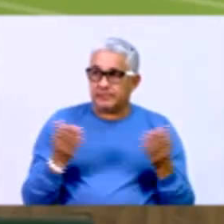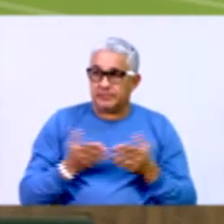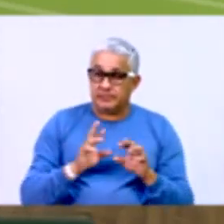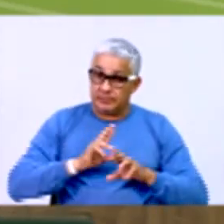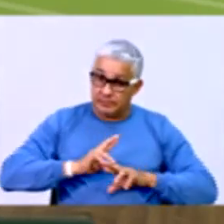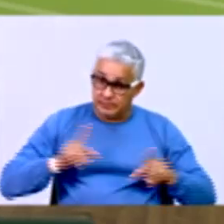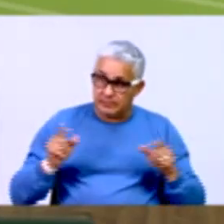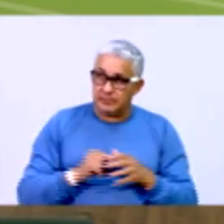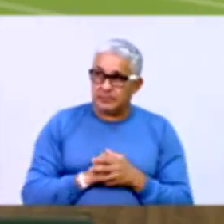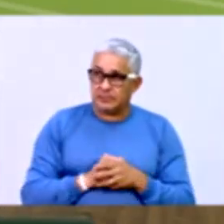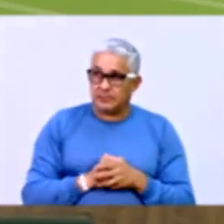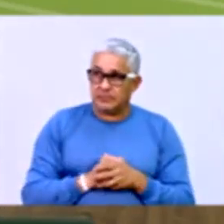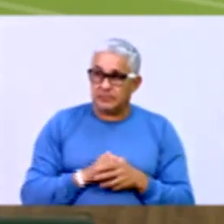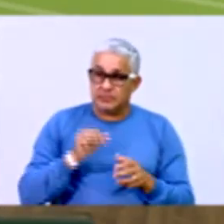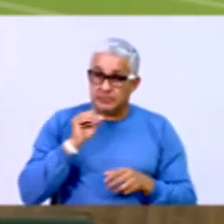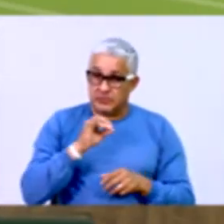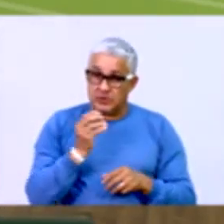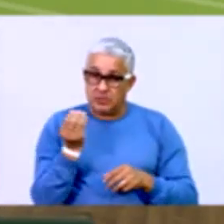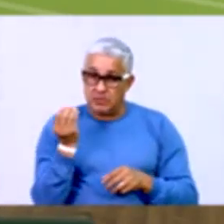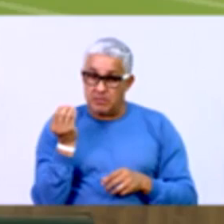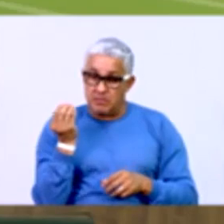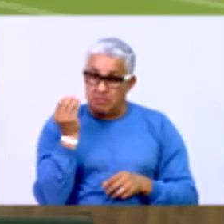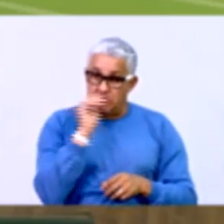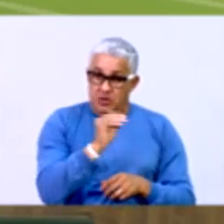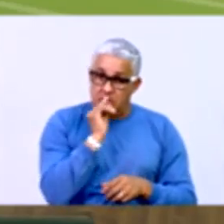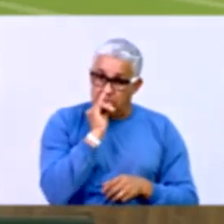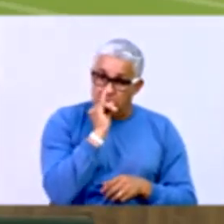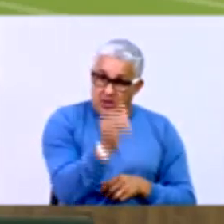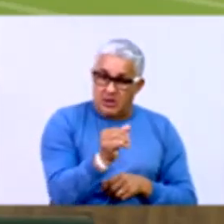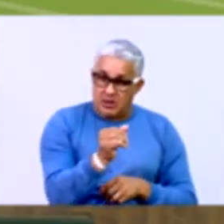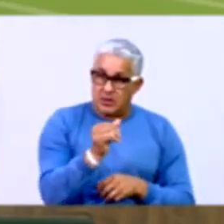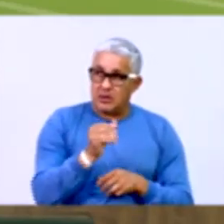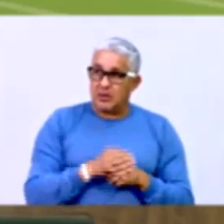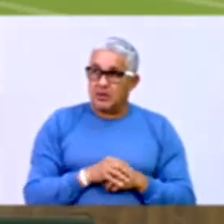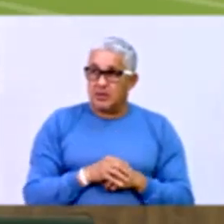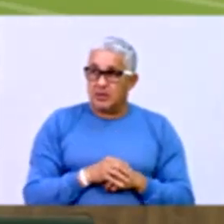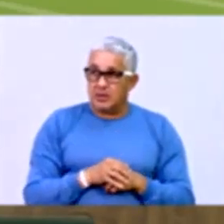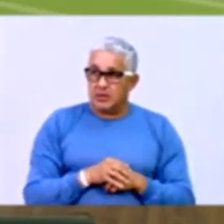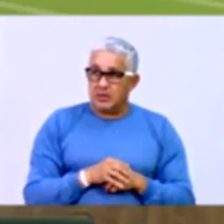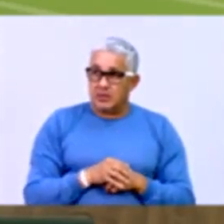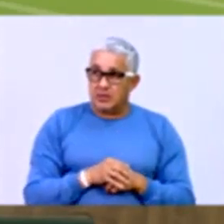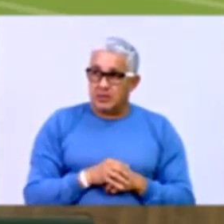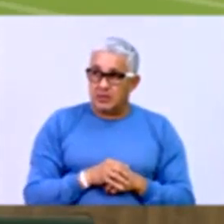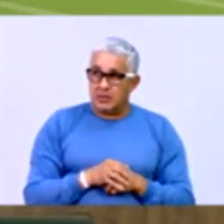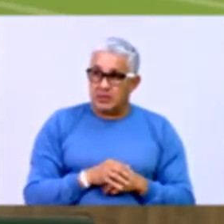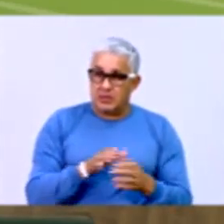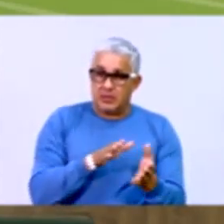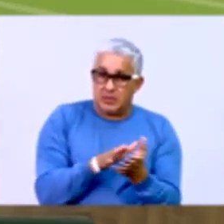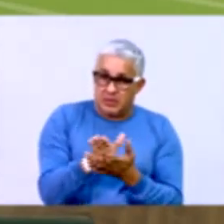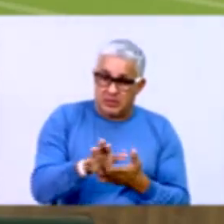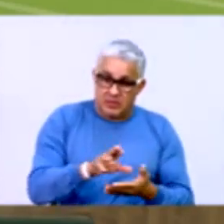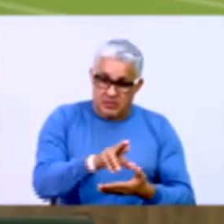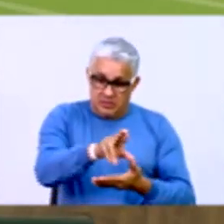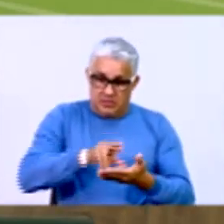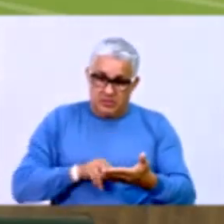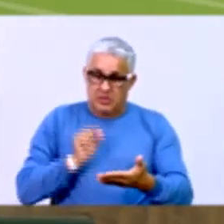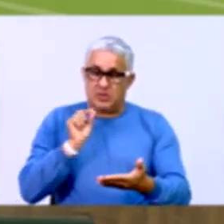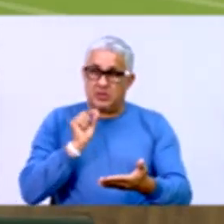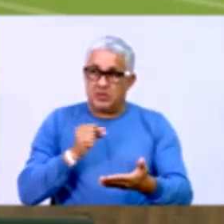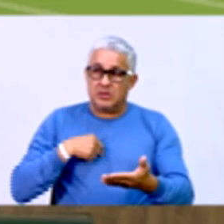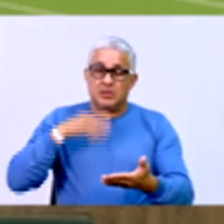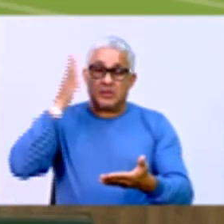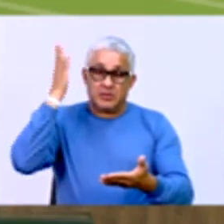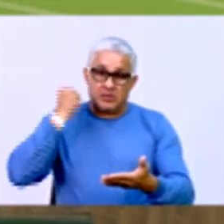Se eu informar se der alguma informação, se der algum tipo de entrada, o que é que vai retornar? Então eu estou sabendo que eu